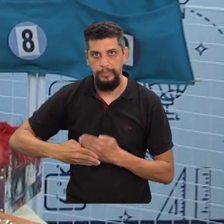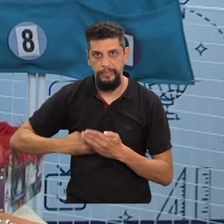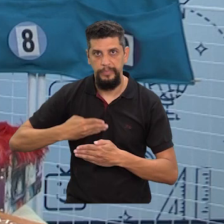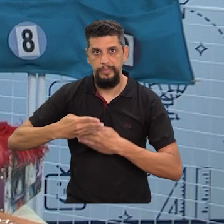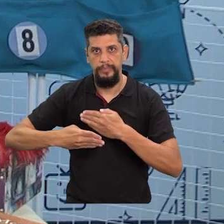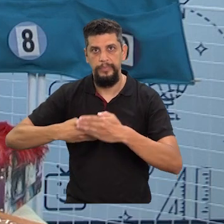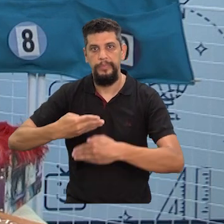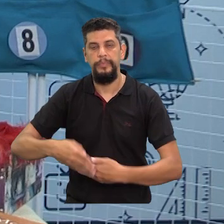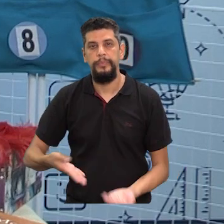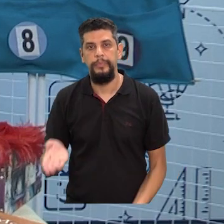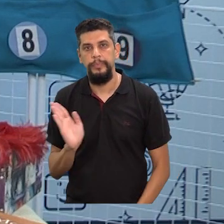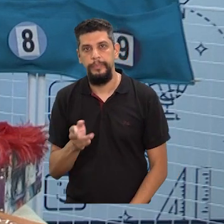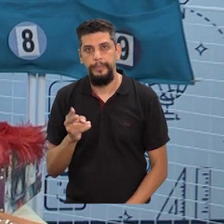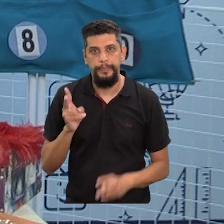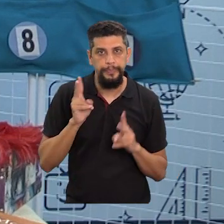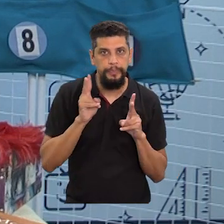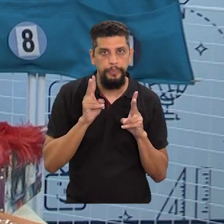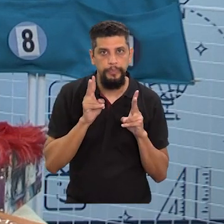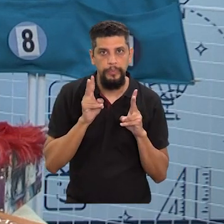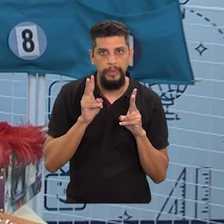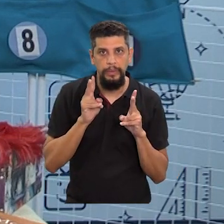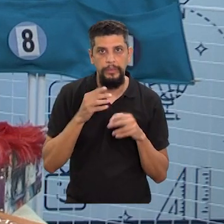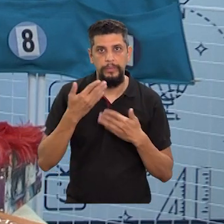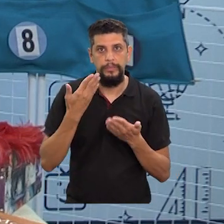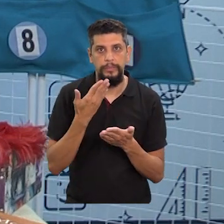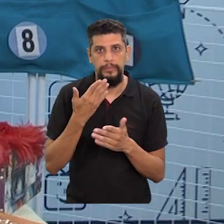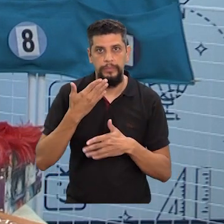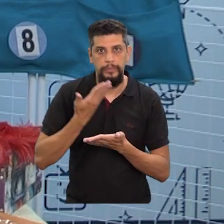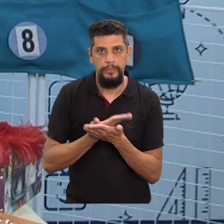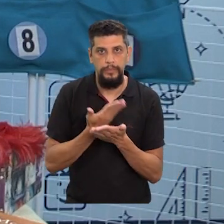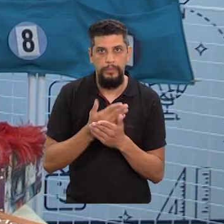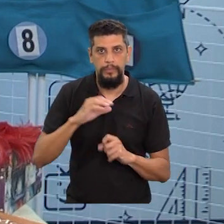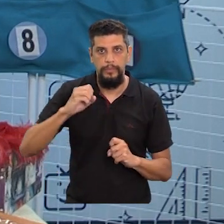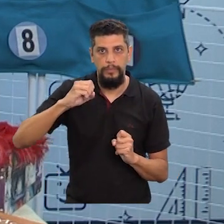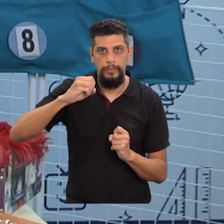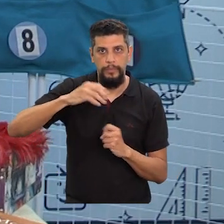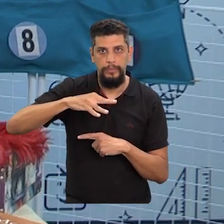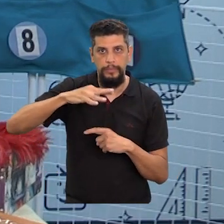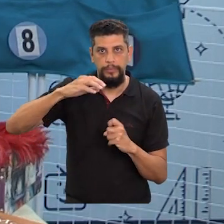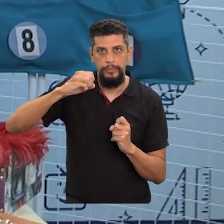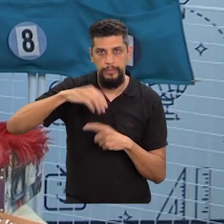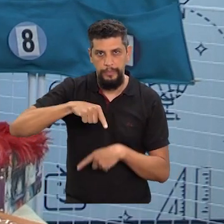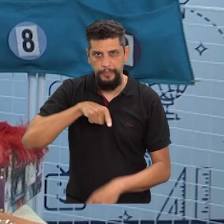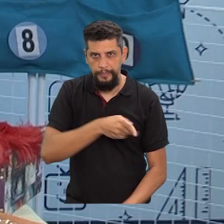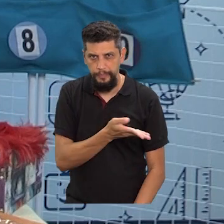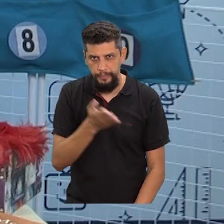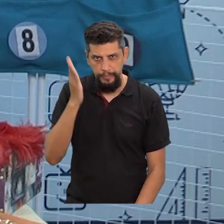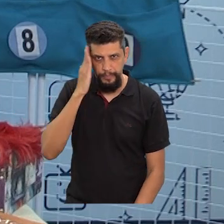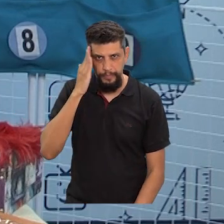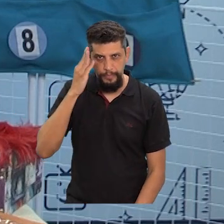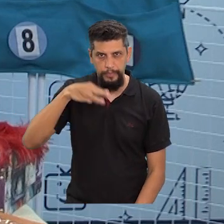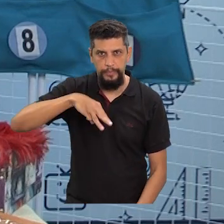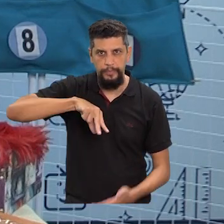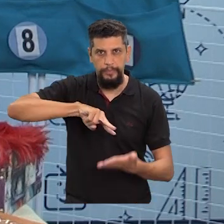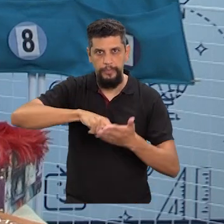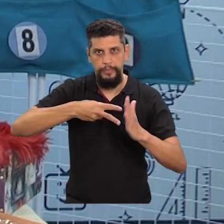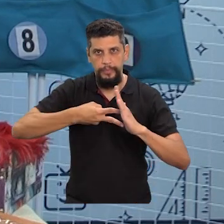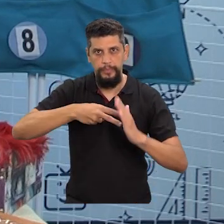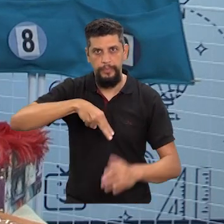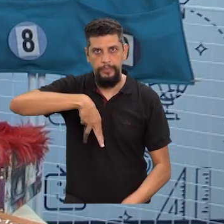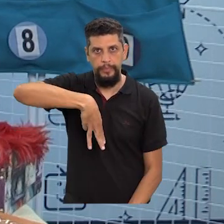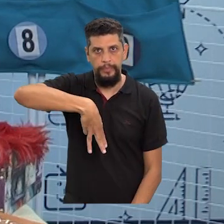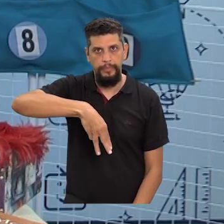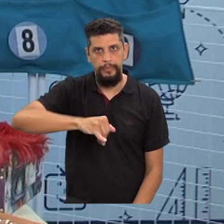oral. E já que a gente vai trabalhar mito, por acaso, vocês sabem o que são